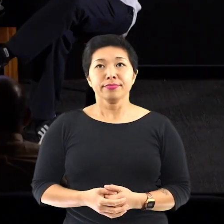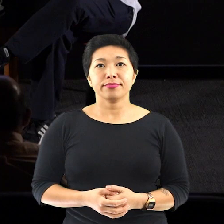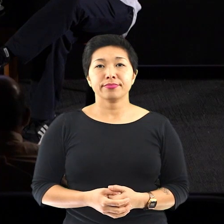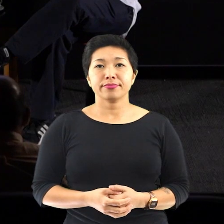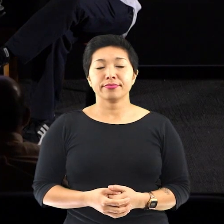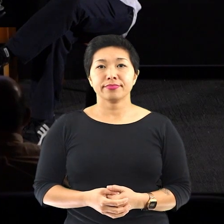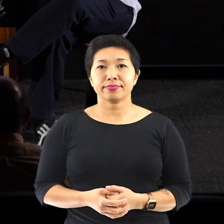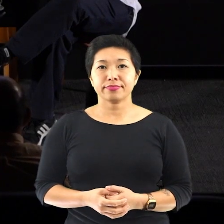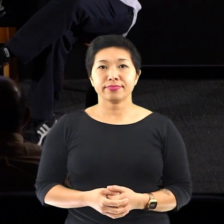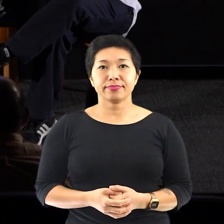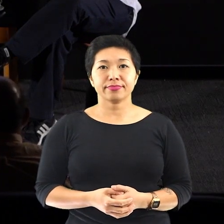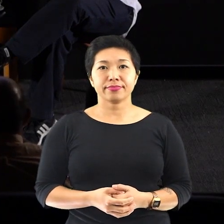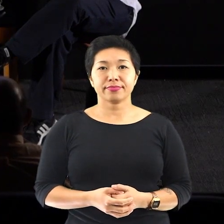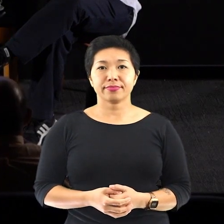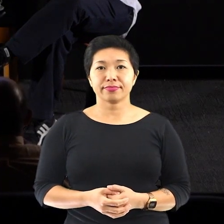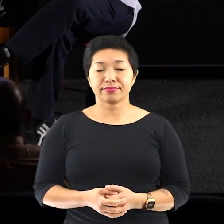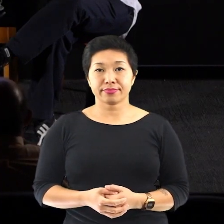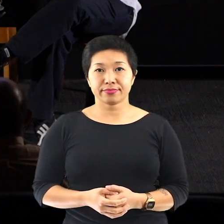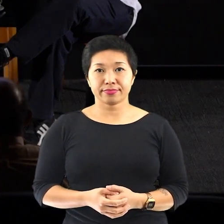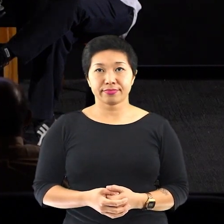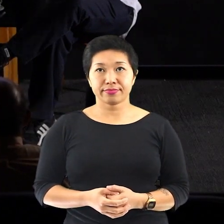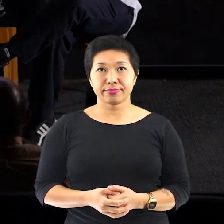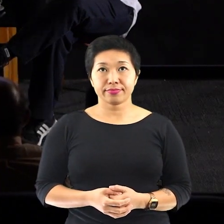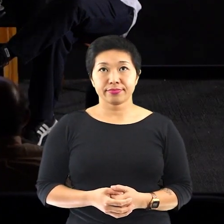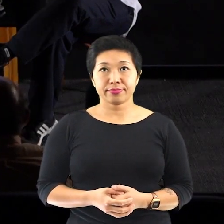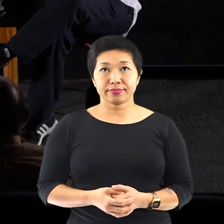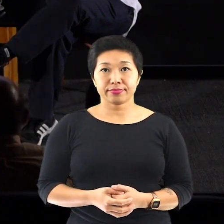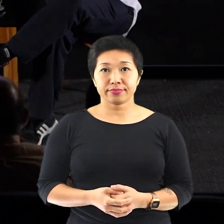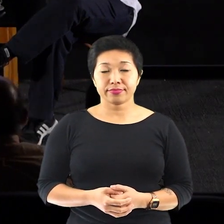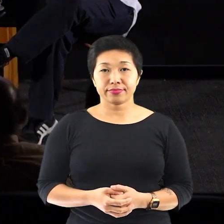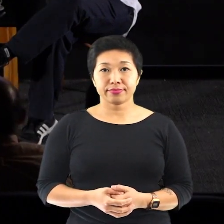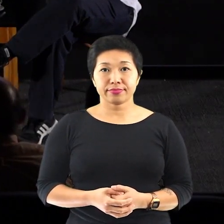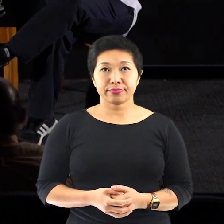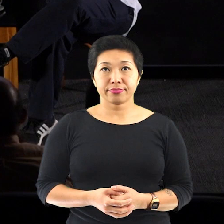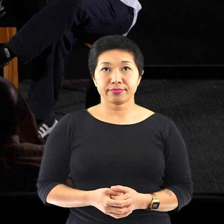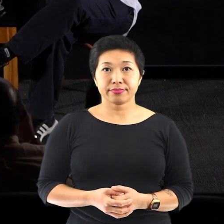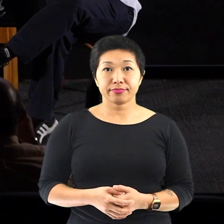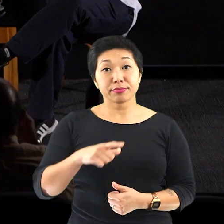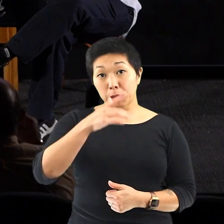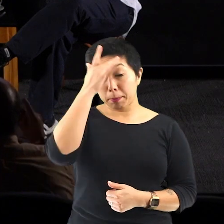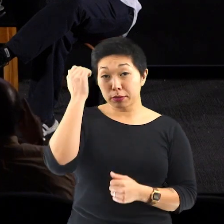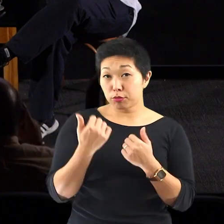3.081 por pessoa por ano, R$ 256 por mês por pessoa. R$